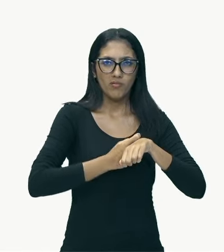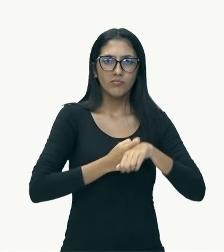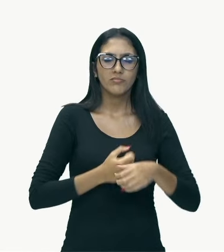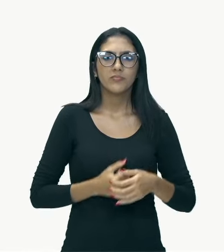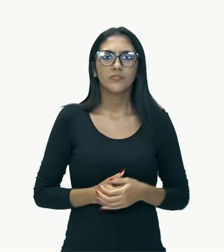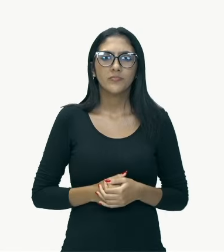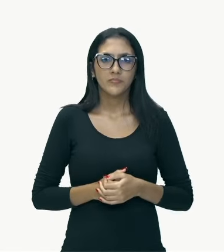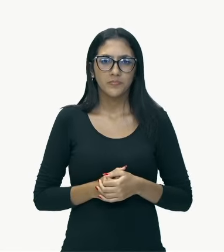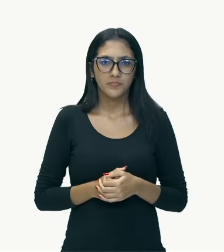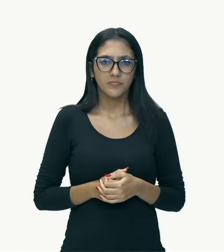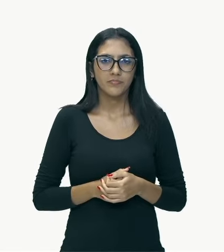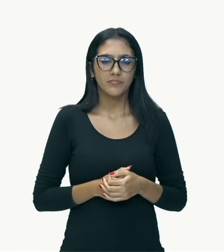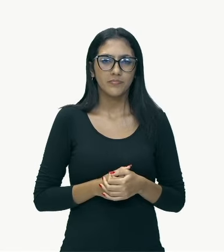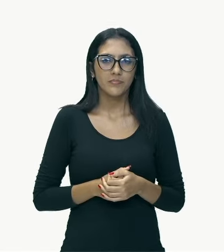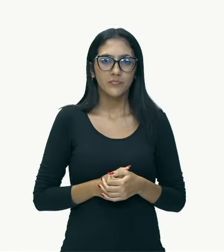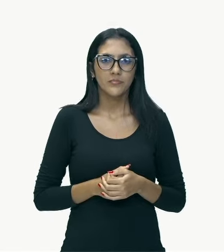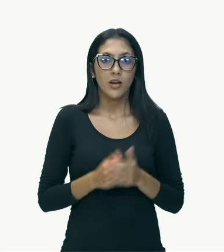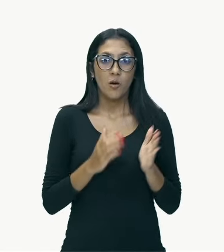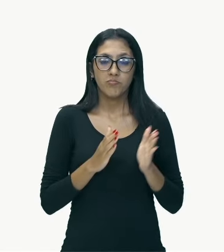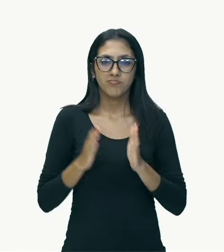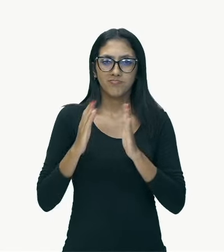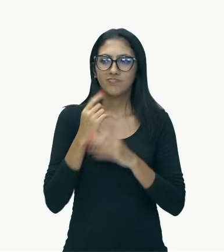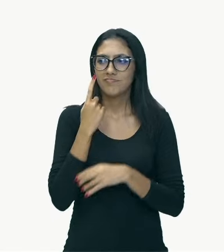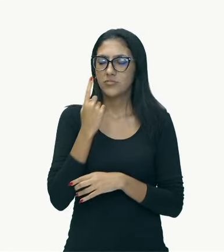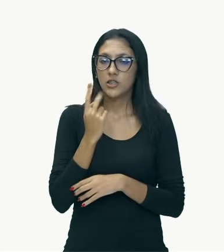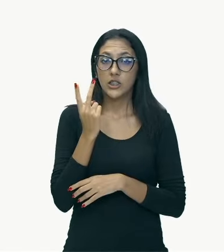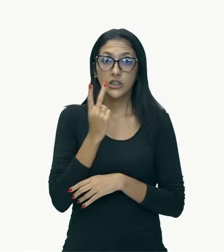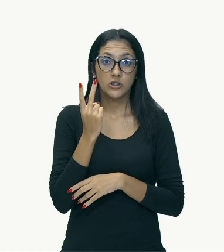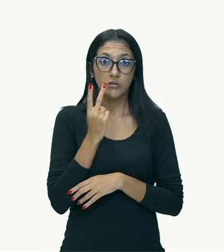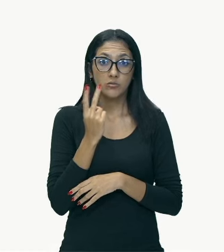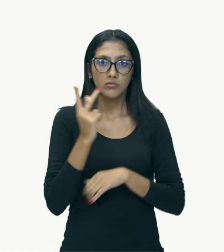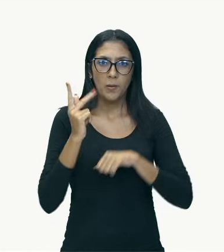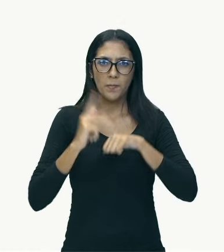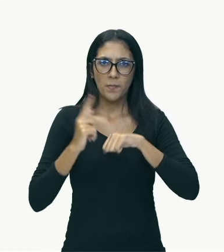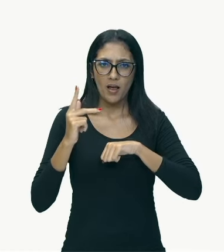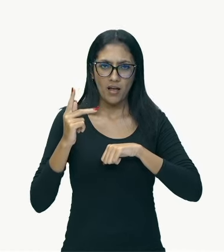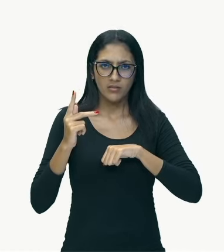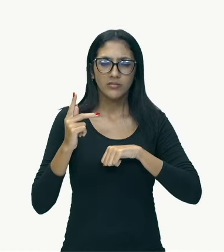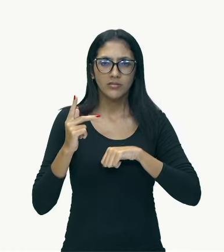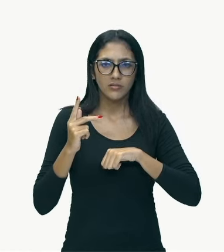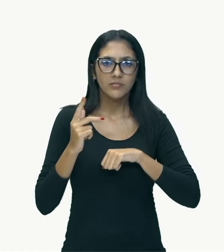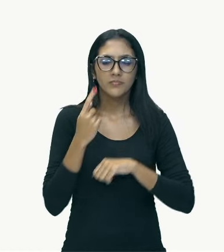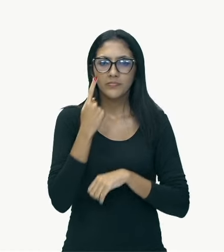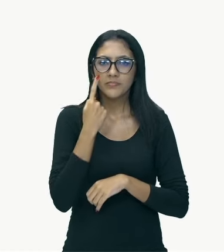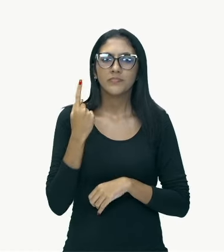A prata mesmo, né? A medalha de prata